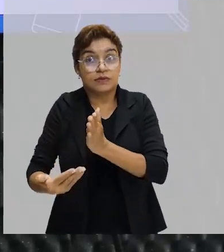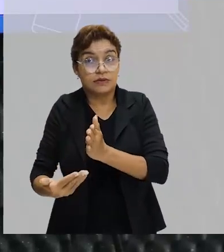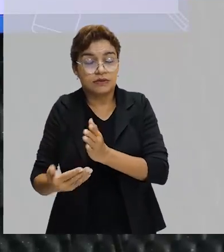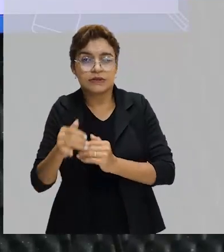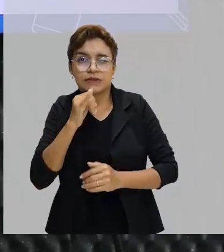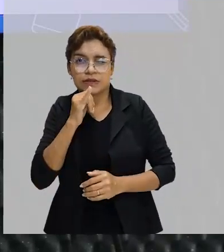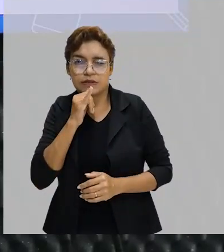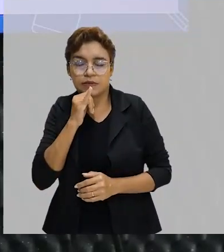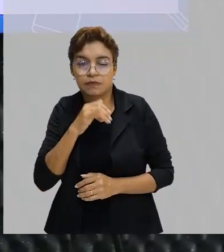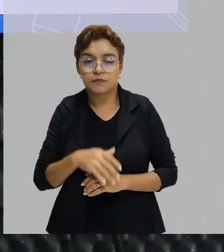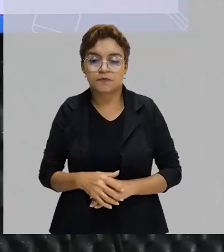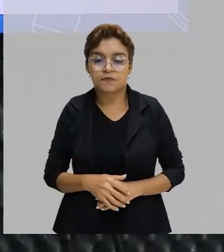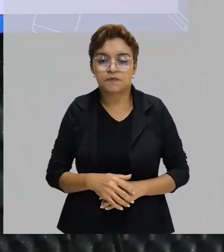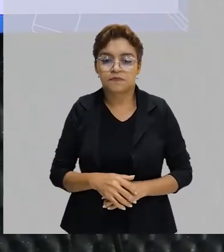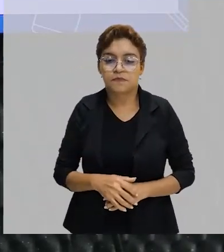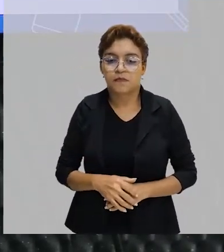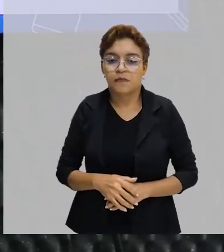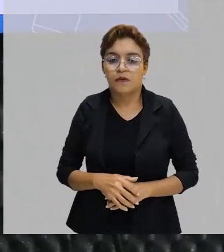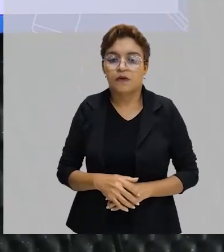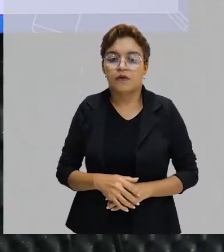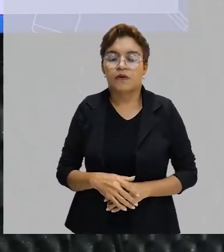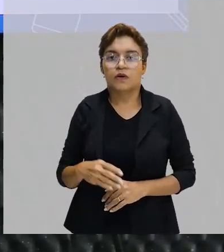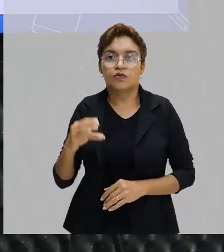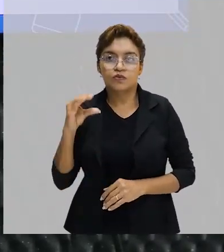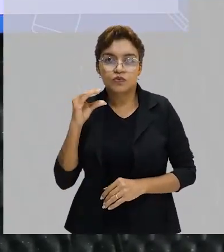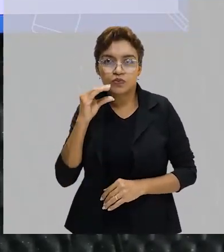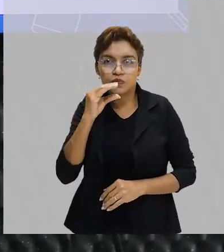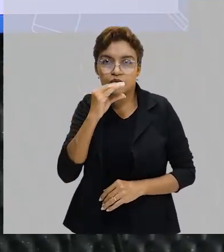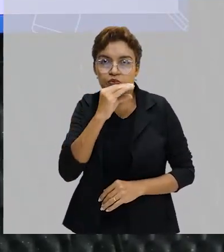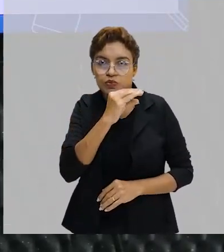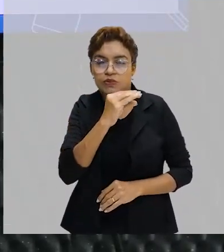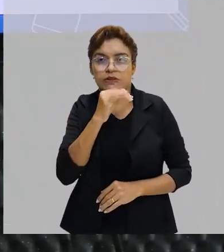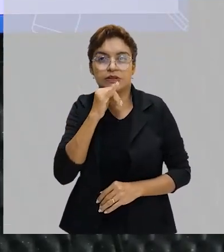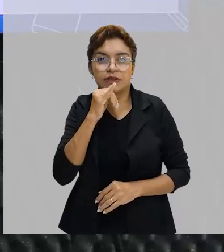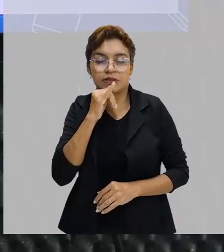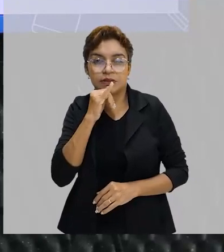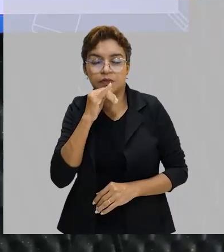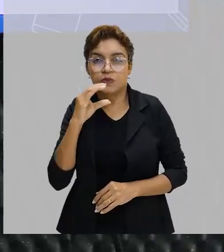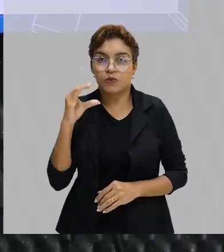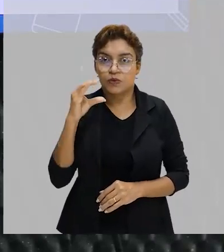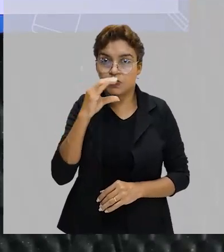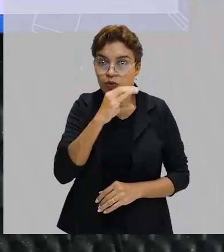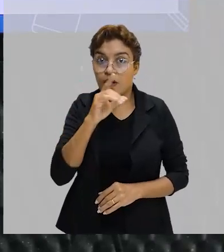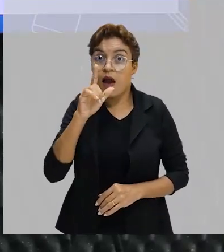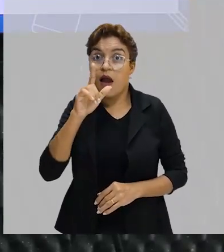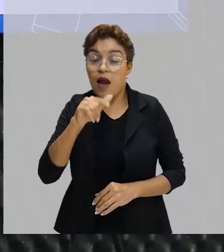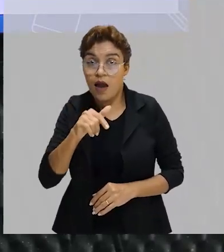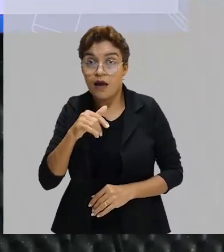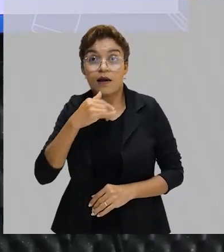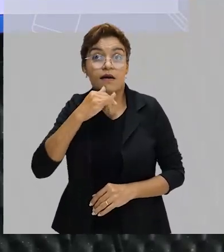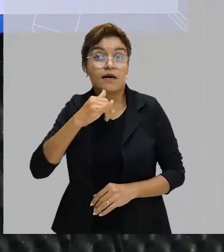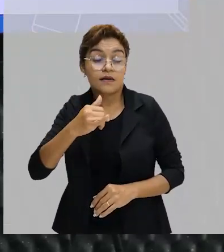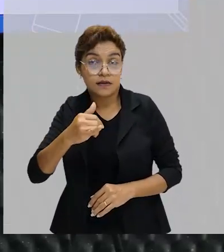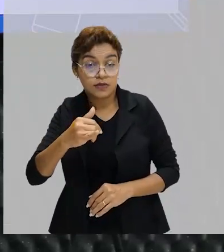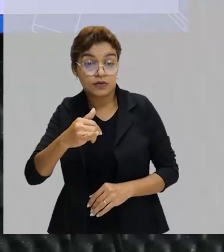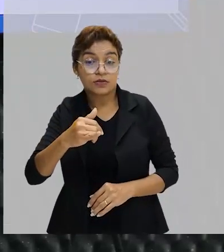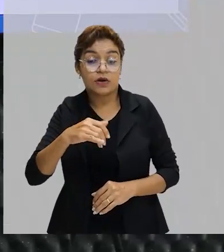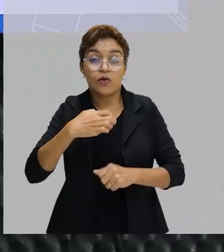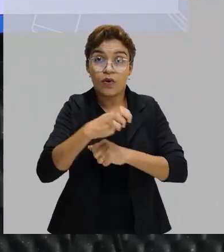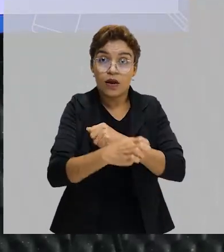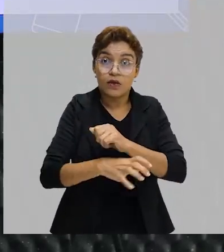Por exemplo, um aquecimento. A gente fornecer calor, estamos fornecendo energia. Então, ele vai estar absorvendo essa